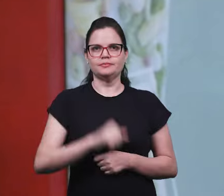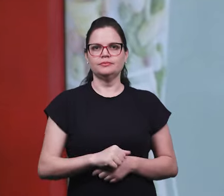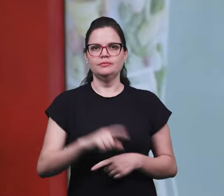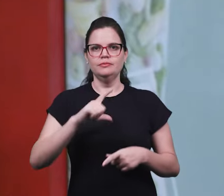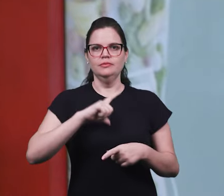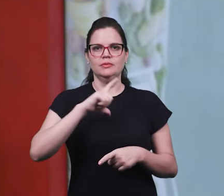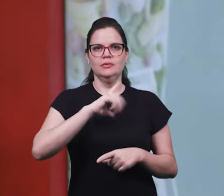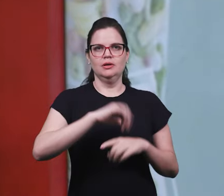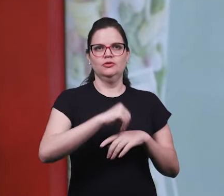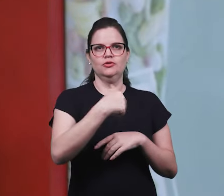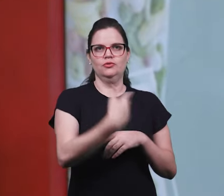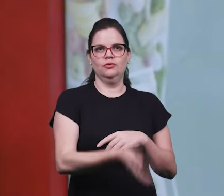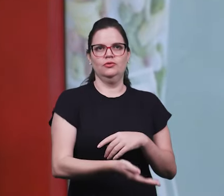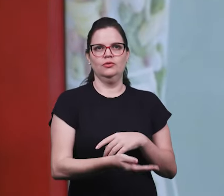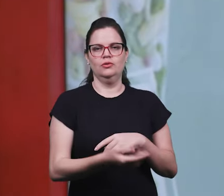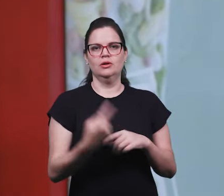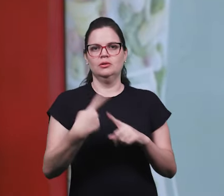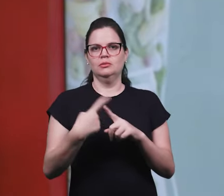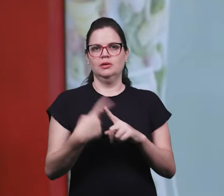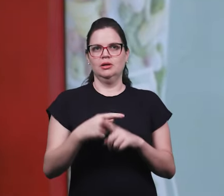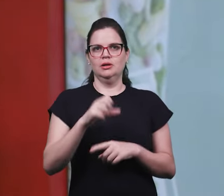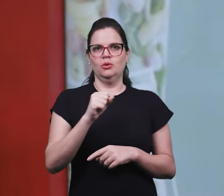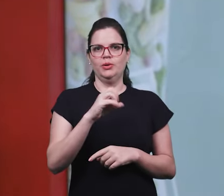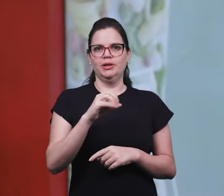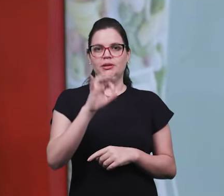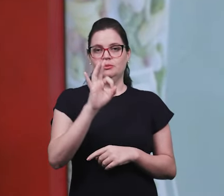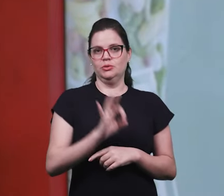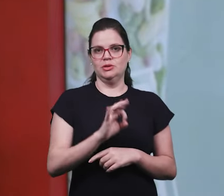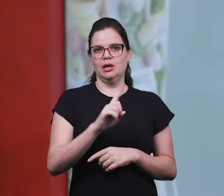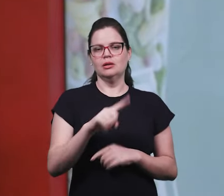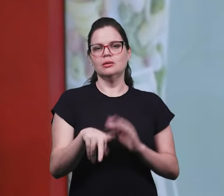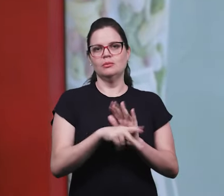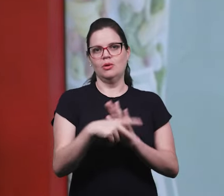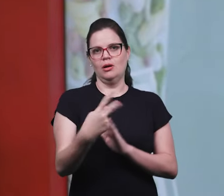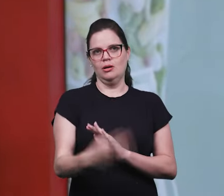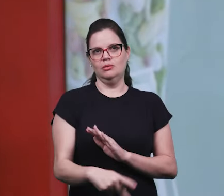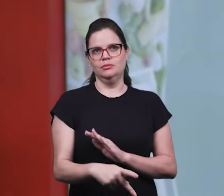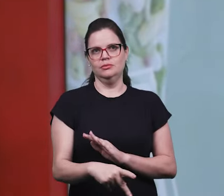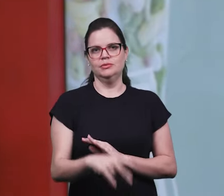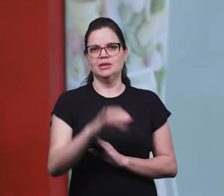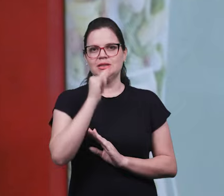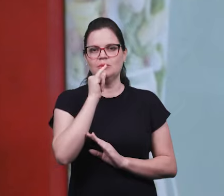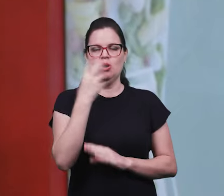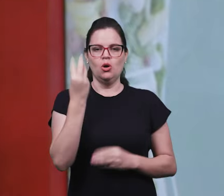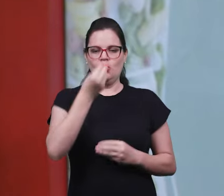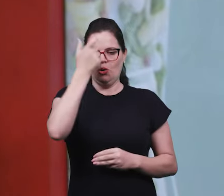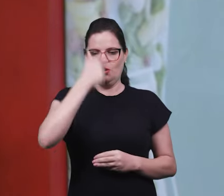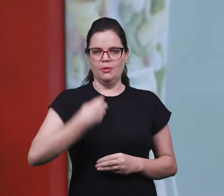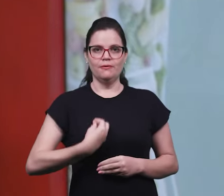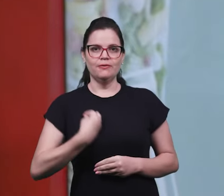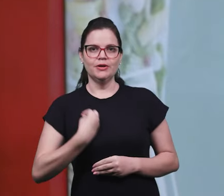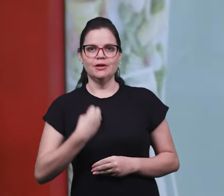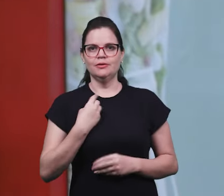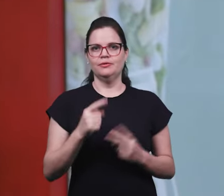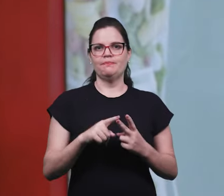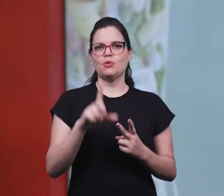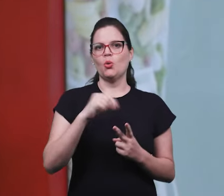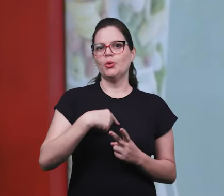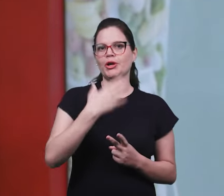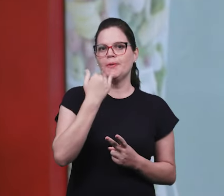externas que 80 a 90% é causada por conta disso então estilo de vida né O que inclui